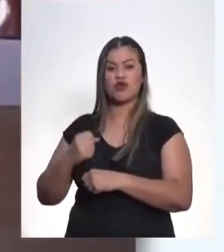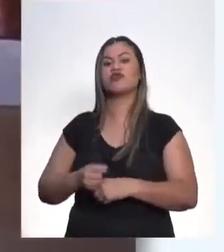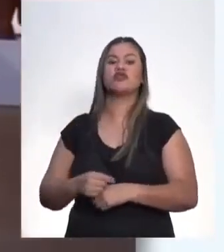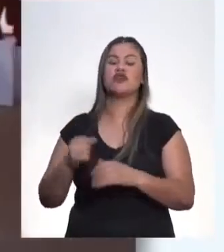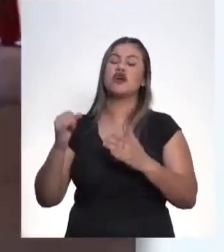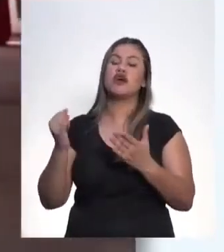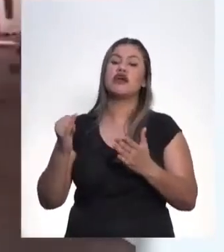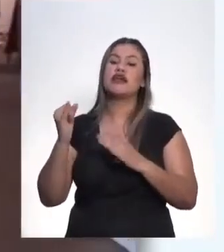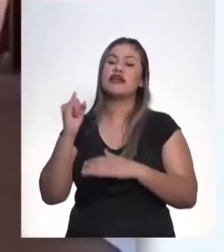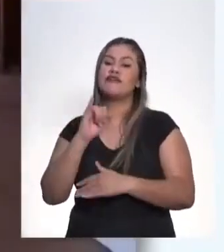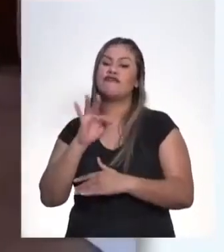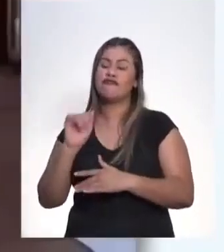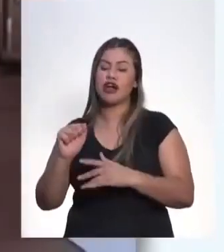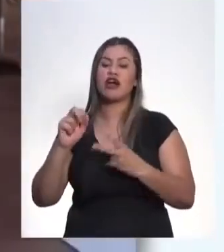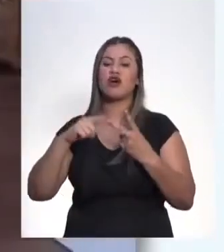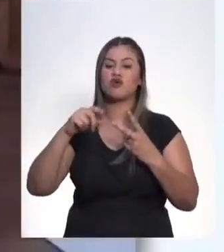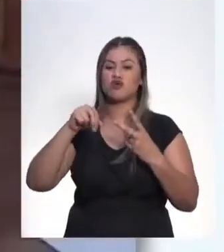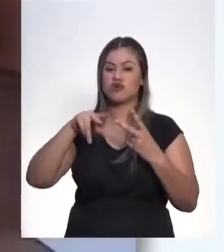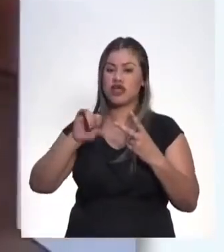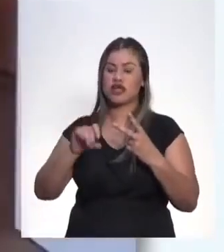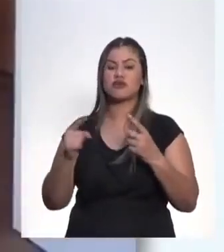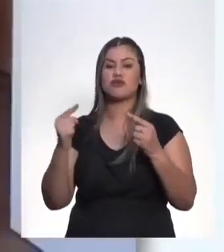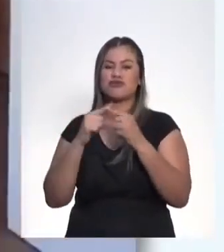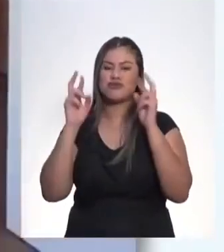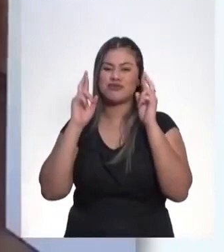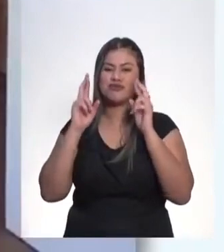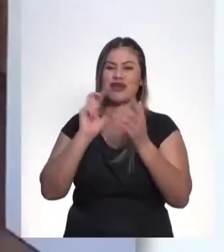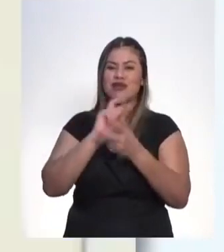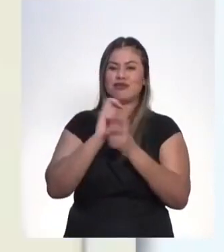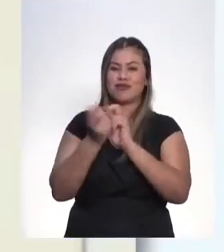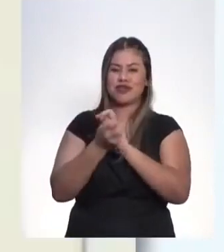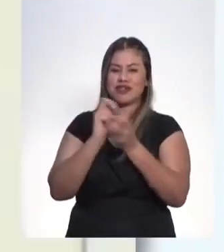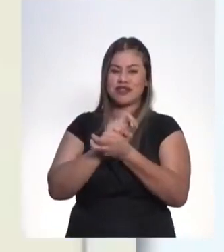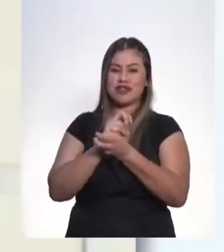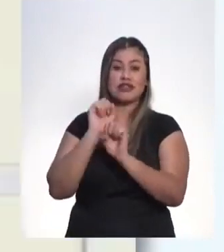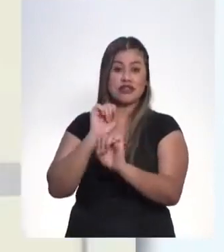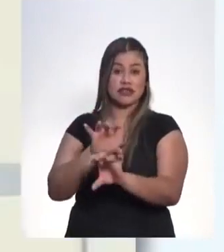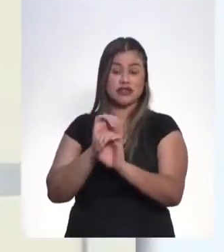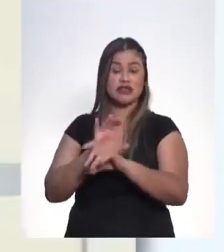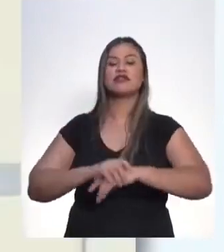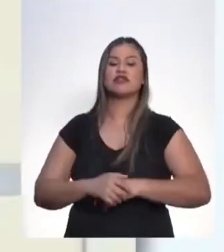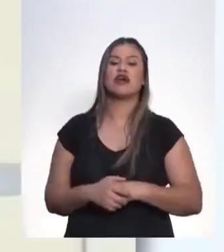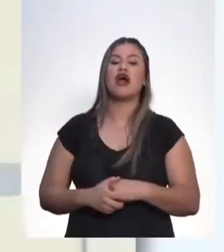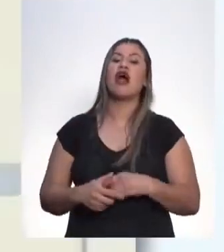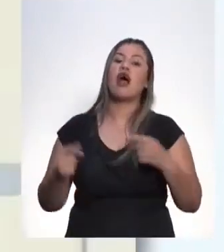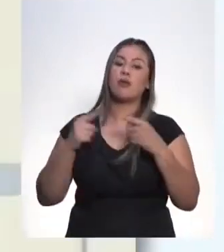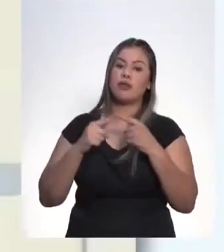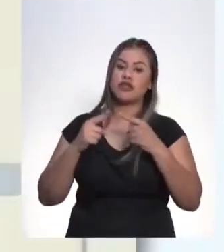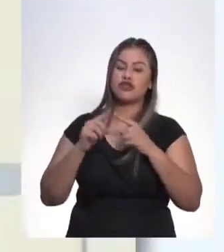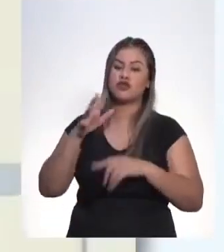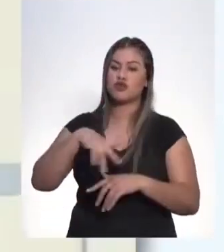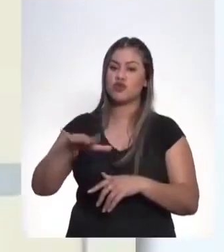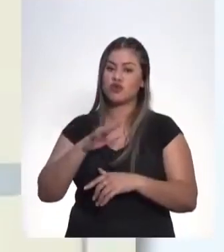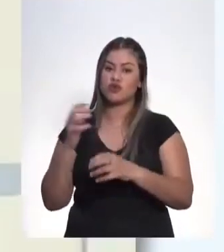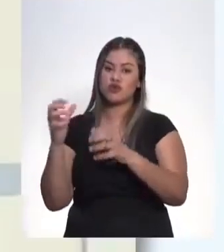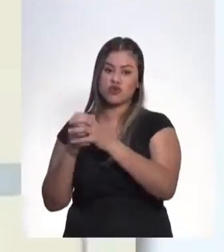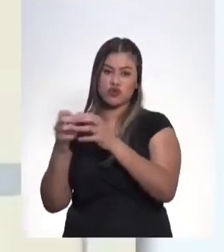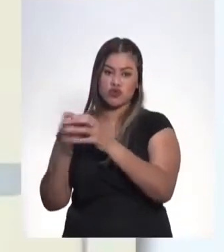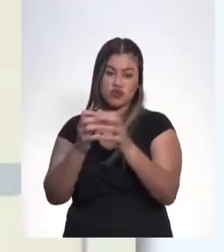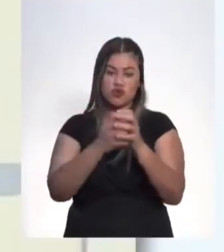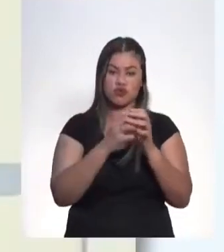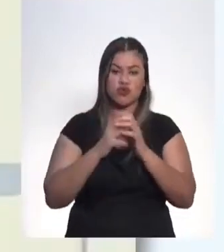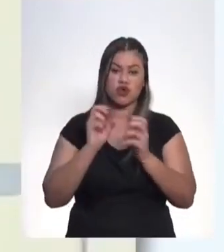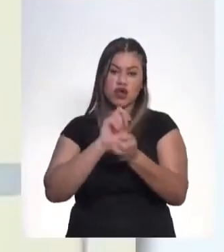da Unesco geram esperança para capoeiristas e mestres. Tanto em benefícios para os mestres e grupos de